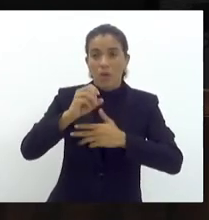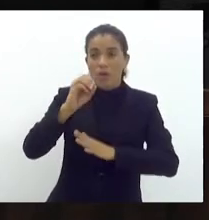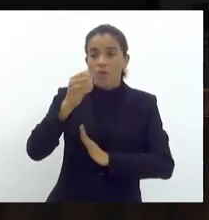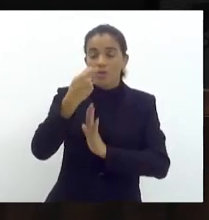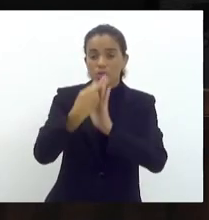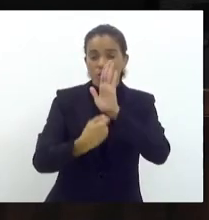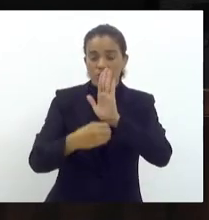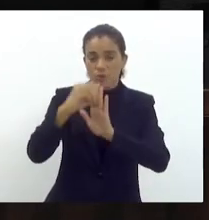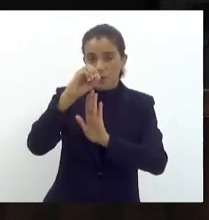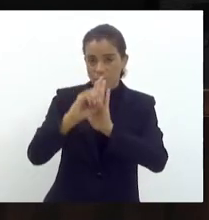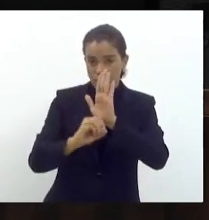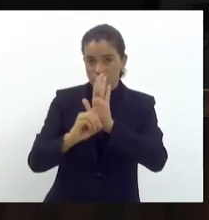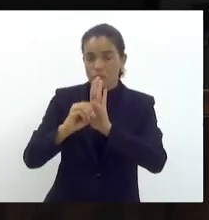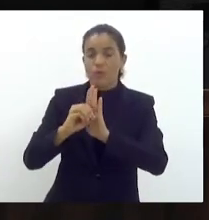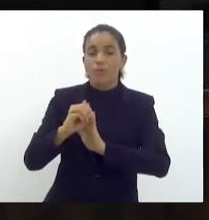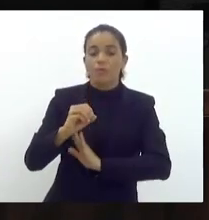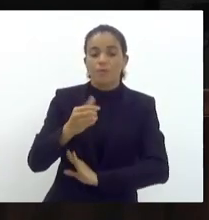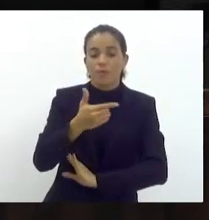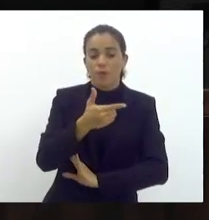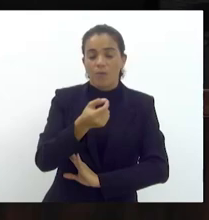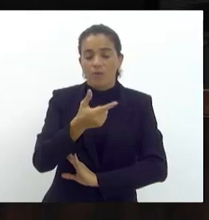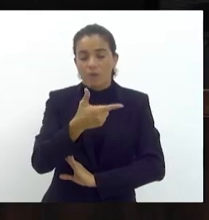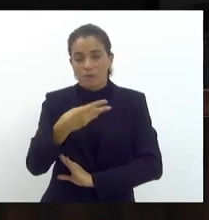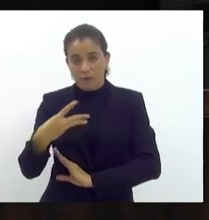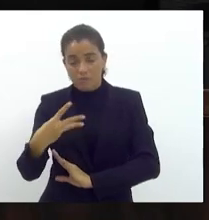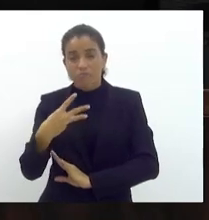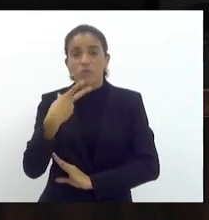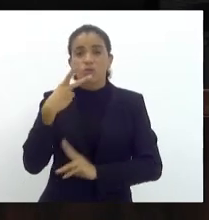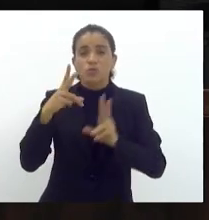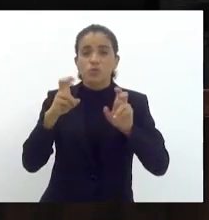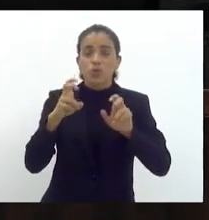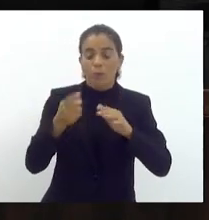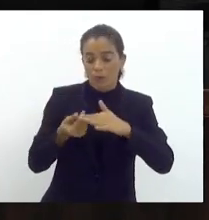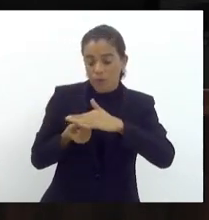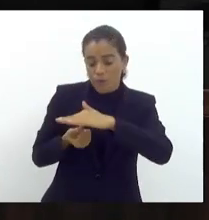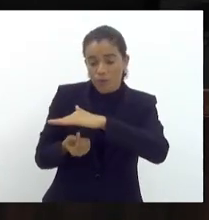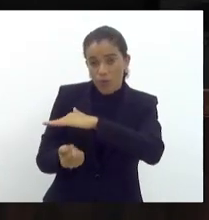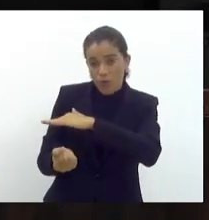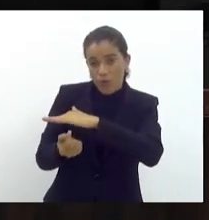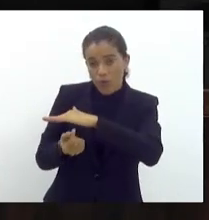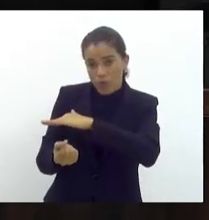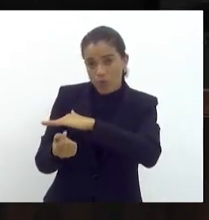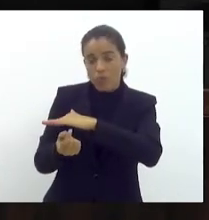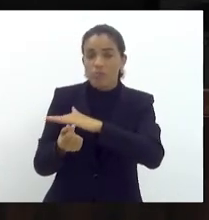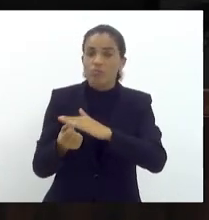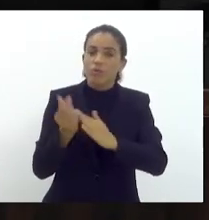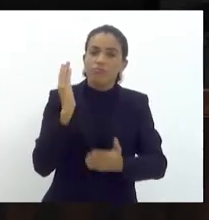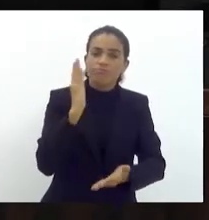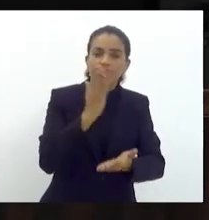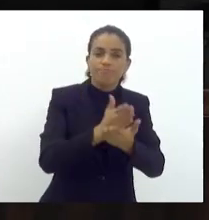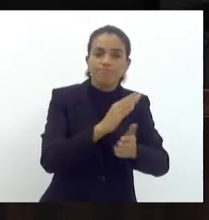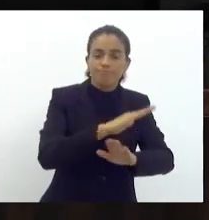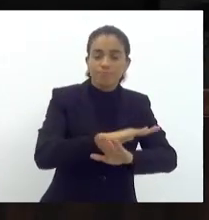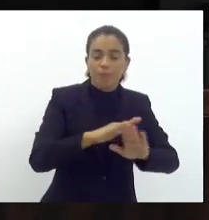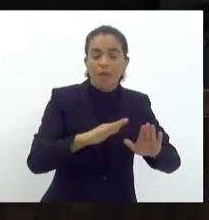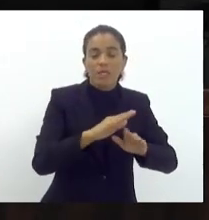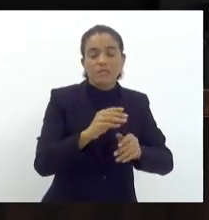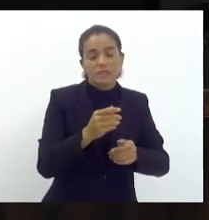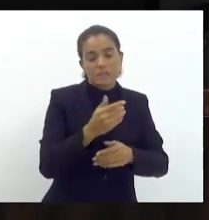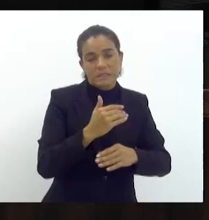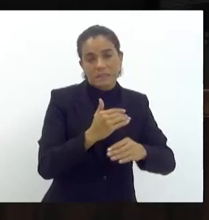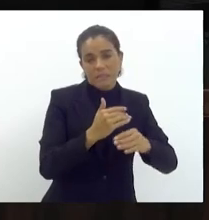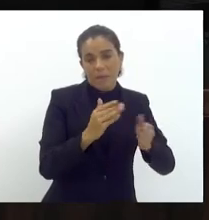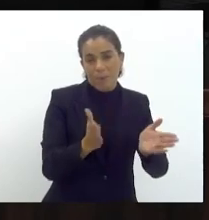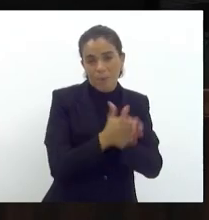20 de 2023 que dispõe sobre o fundo Estadual de combate à pobreza e as desigualdades